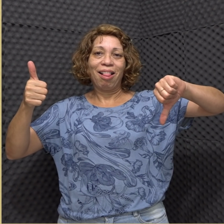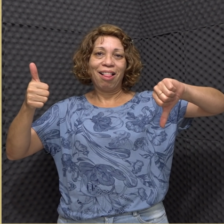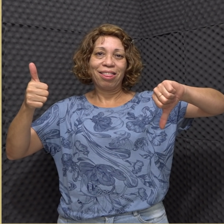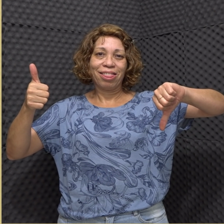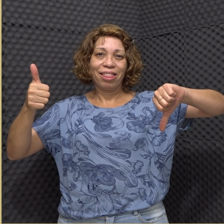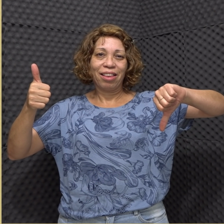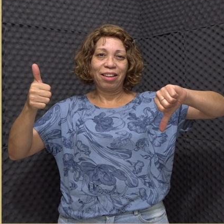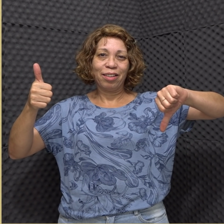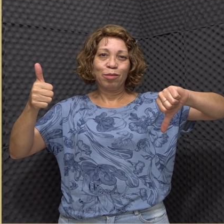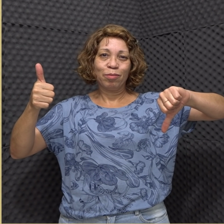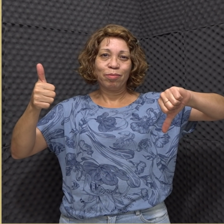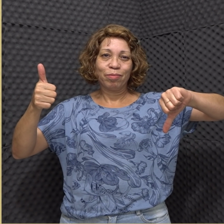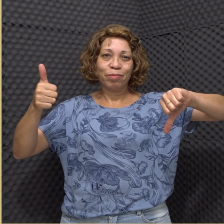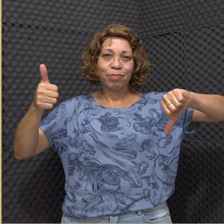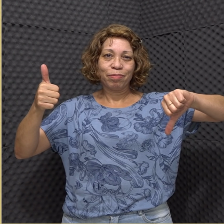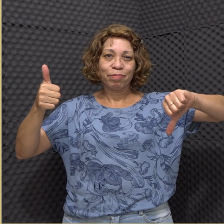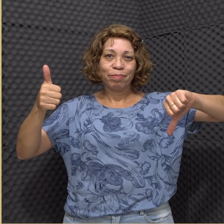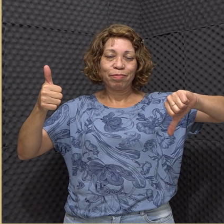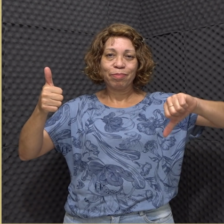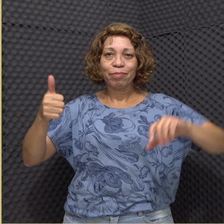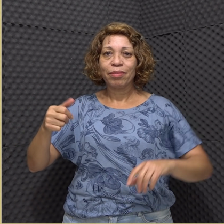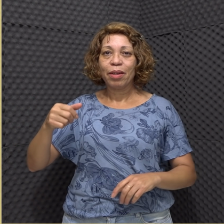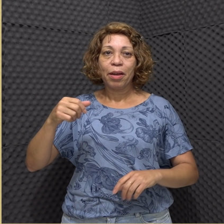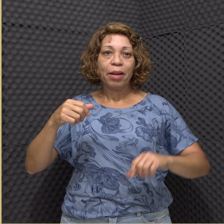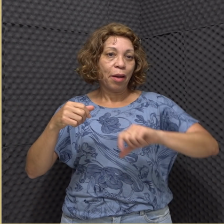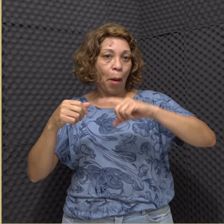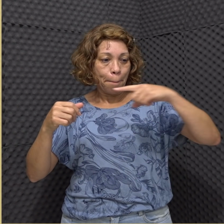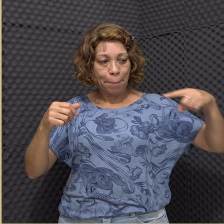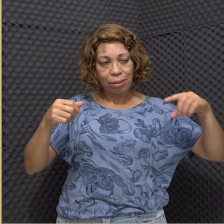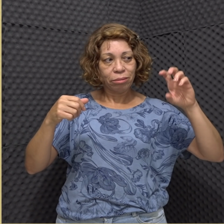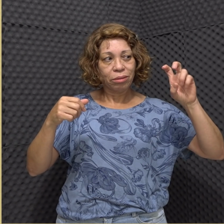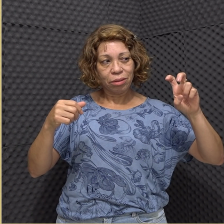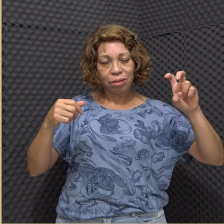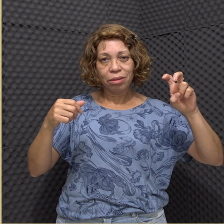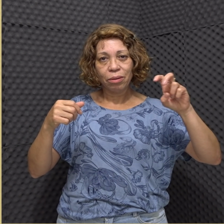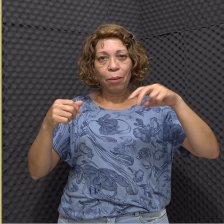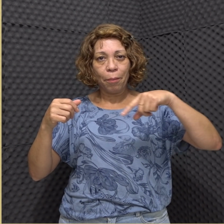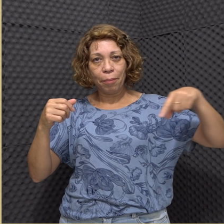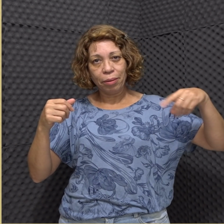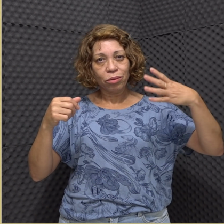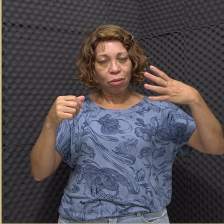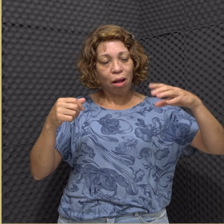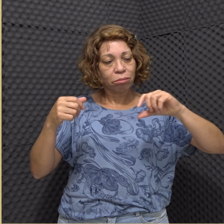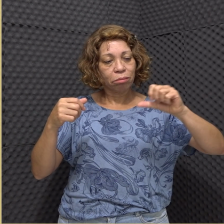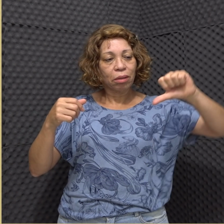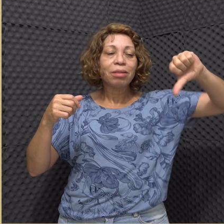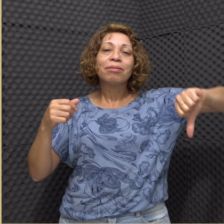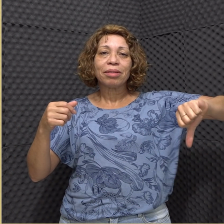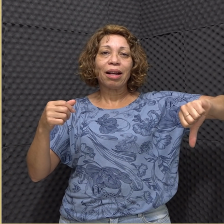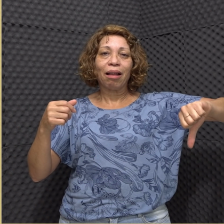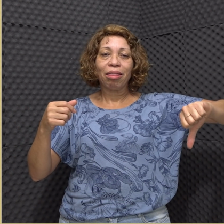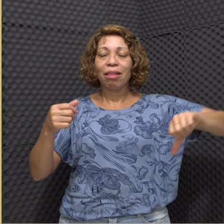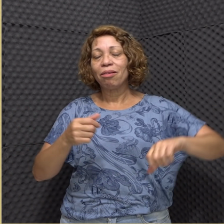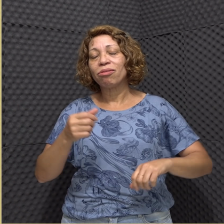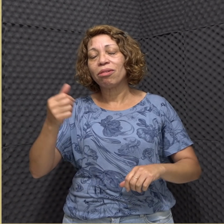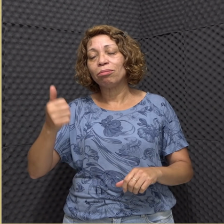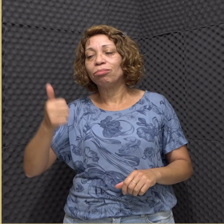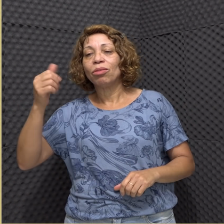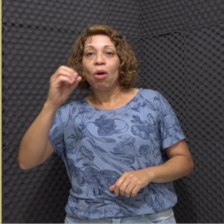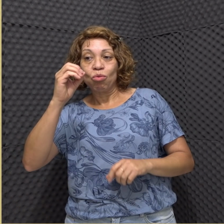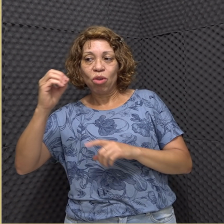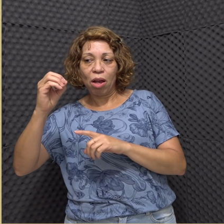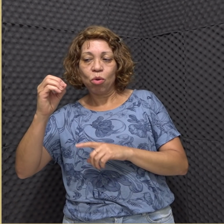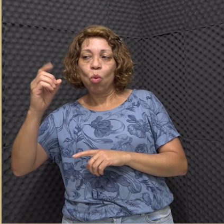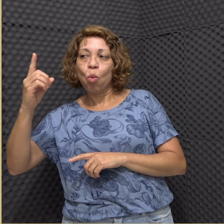positivos. Então, nós temos lá os conjuntos dos números inteiros, menos 5, menos 4, menos 3, menos 2, menos 1, e nós temos o